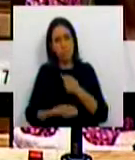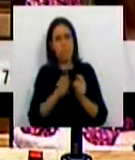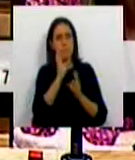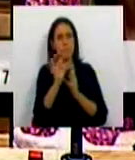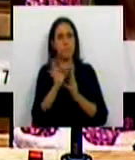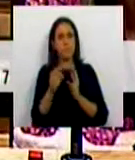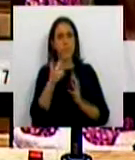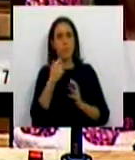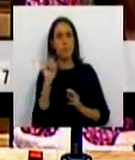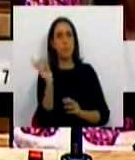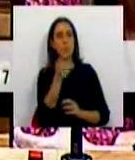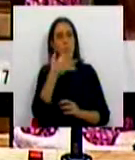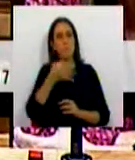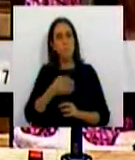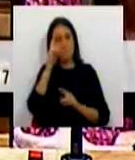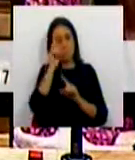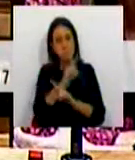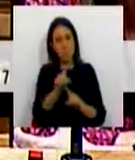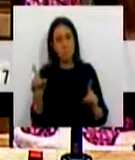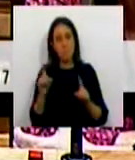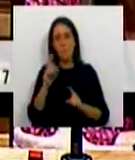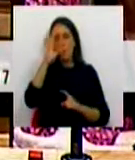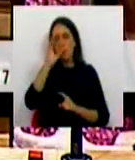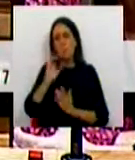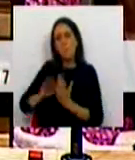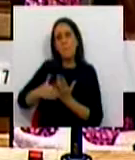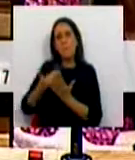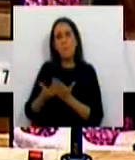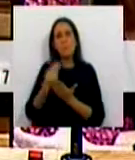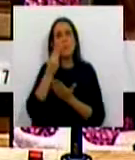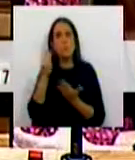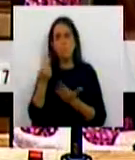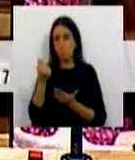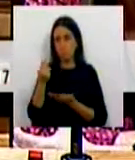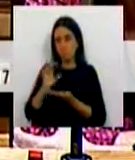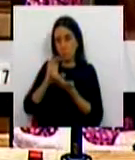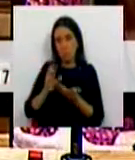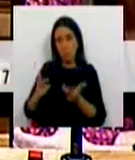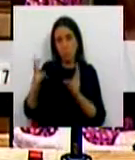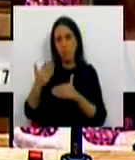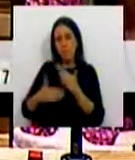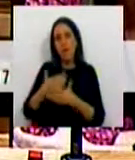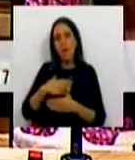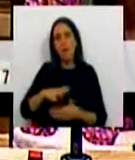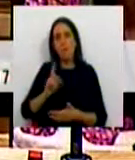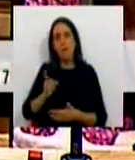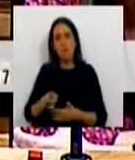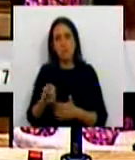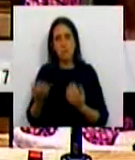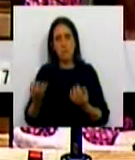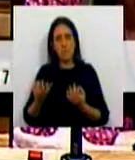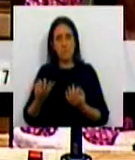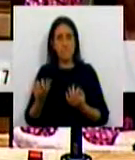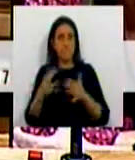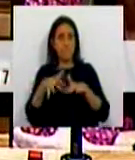a saber onde se propõe o Governo utilizar os fundos públicos disponíveis, na verdade, aquilo que estamos a aprovar